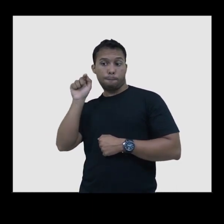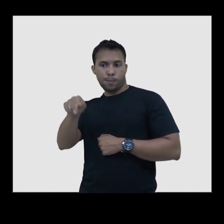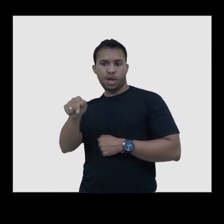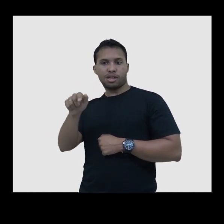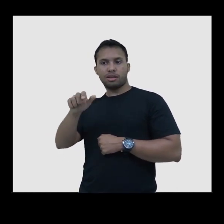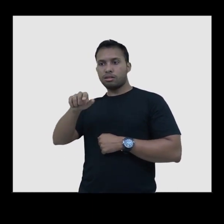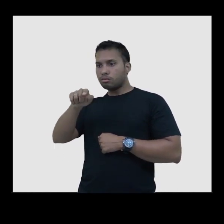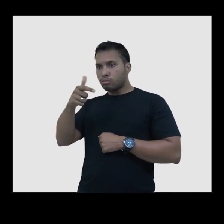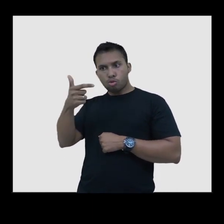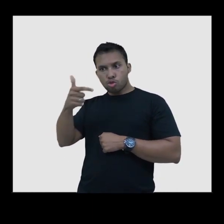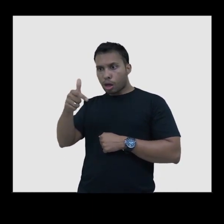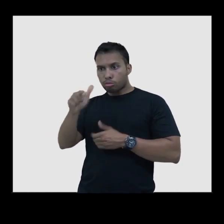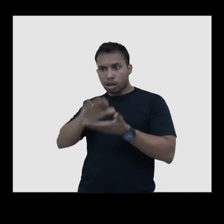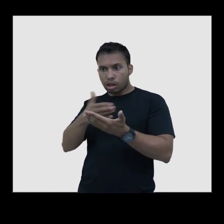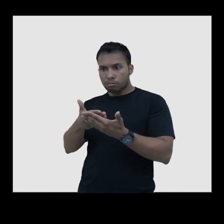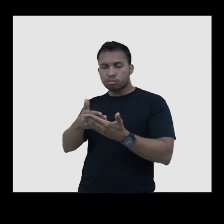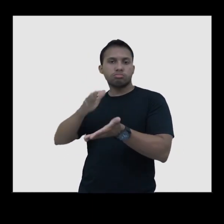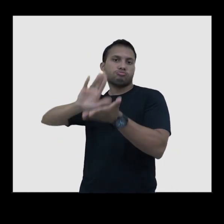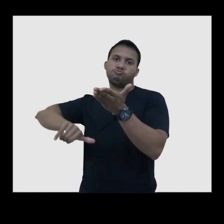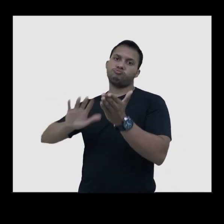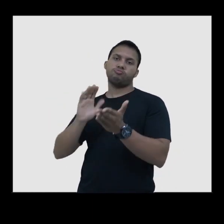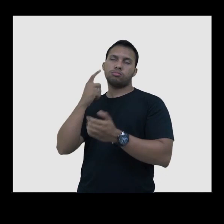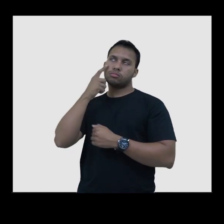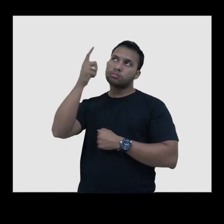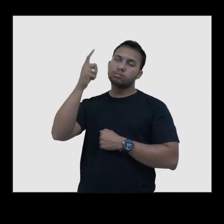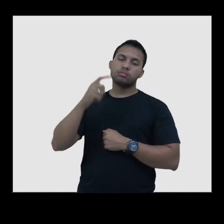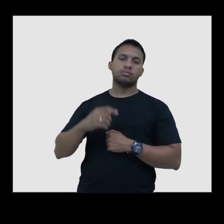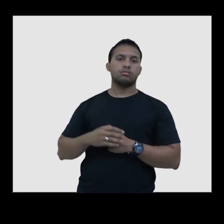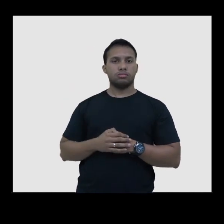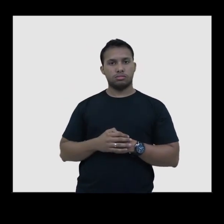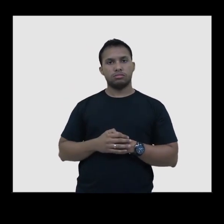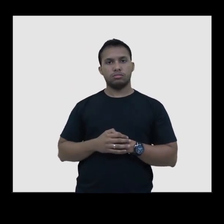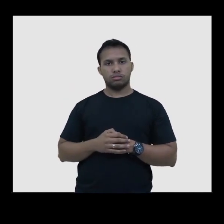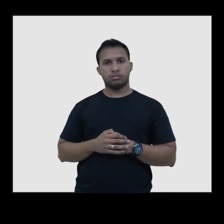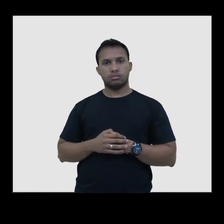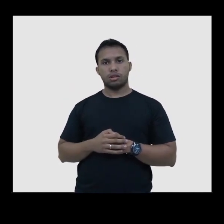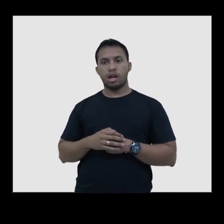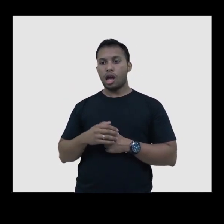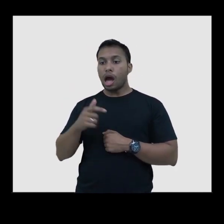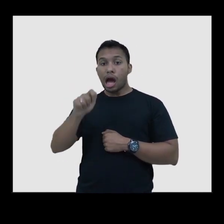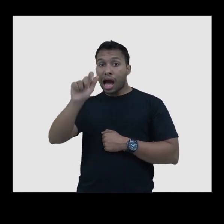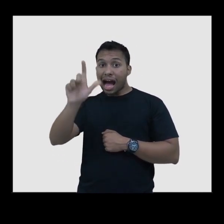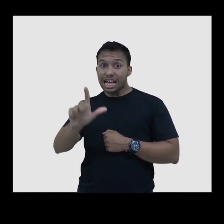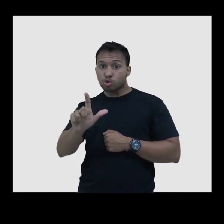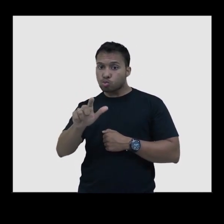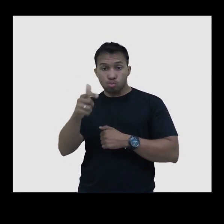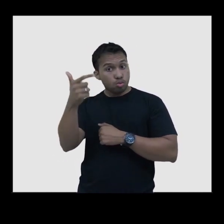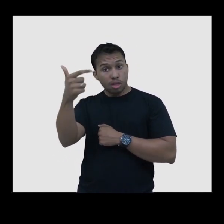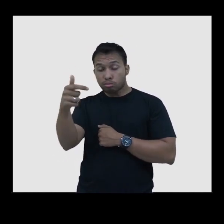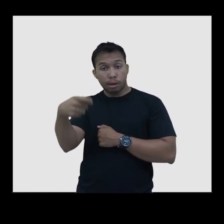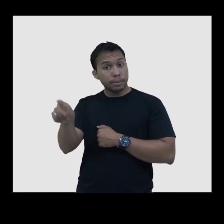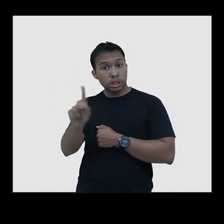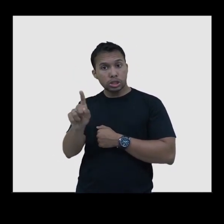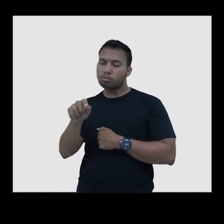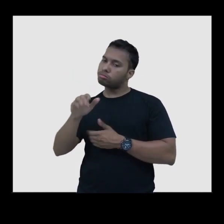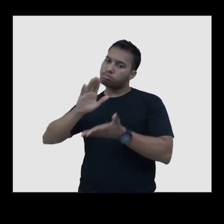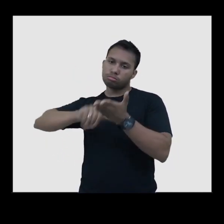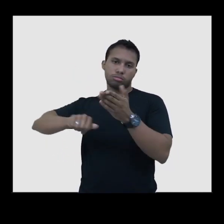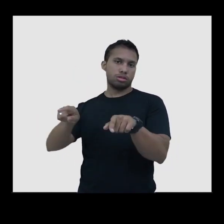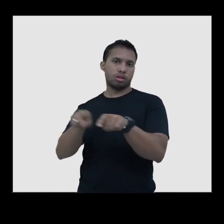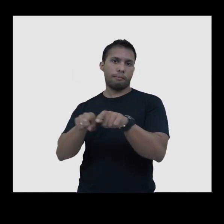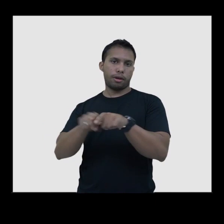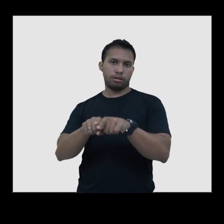ó, a parte onde não vai ter intérprete e deletar. Selecionar onde também não vai ter o